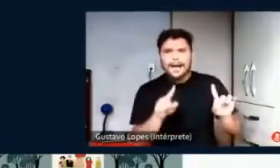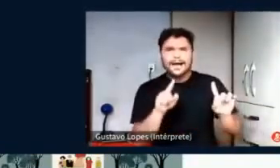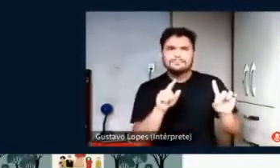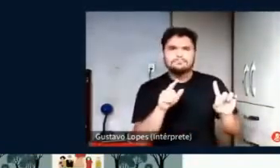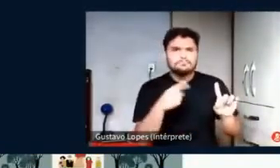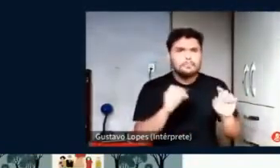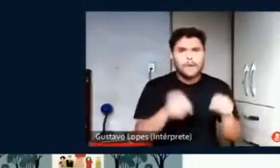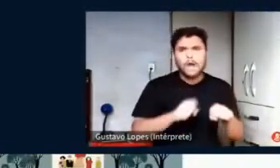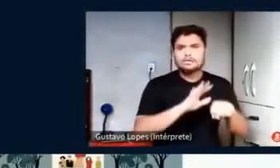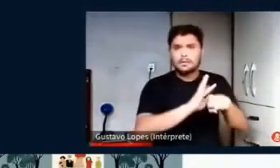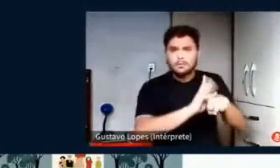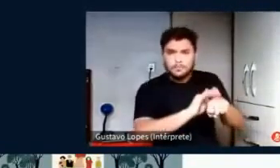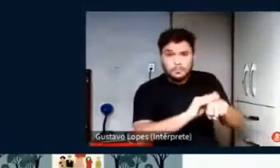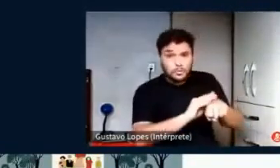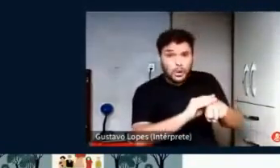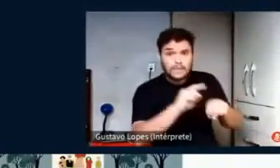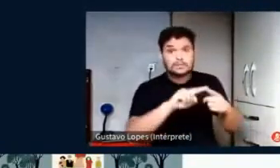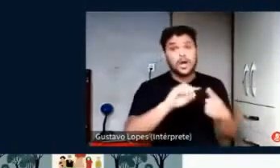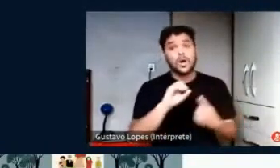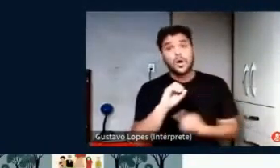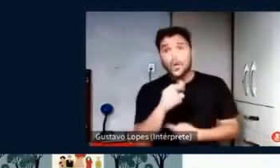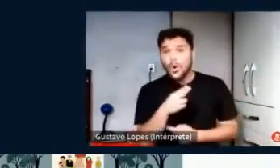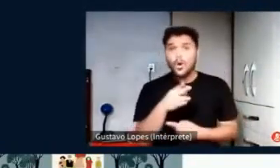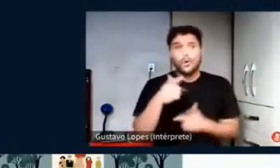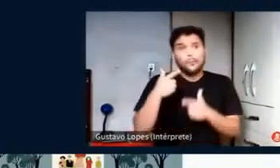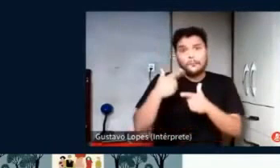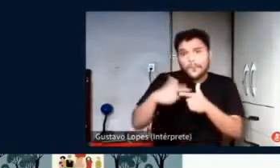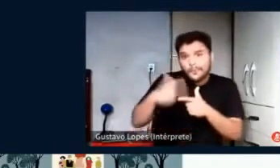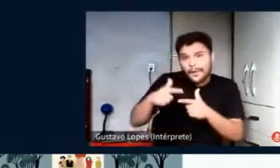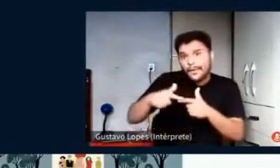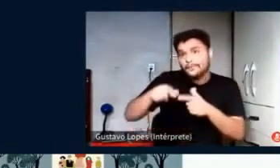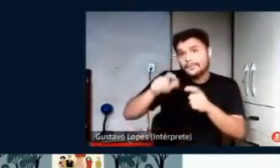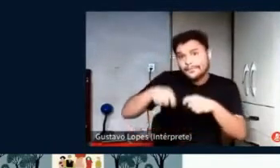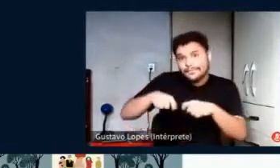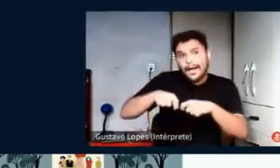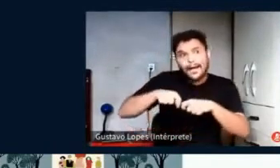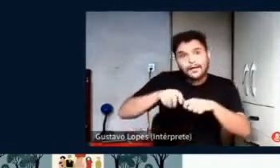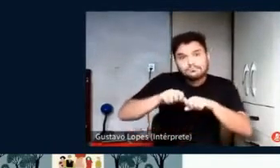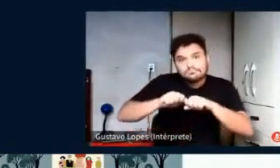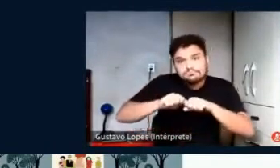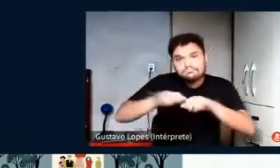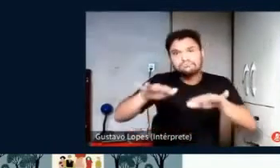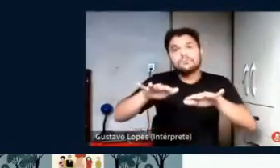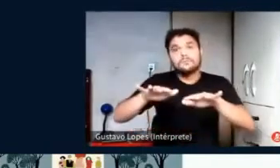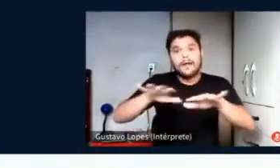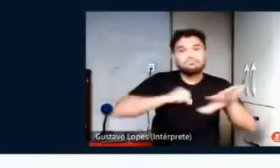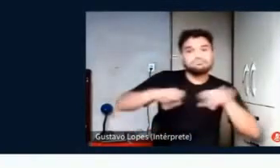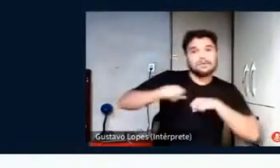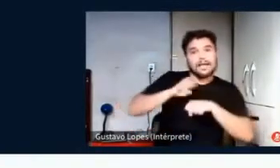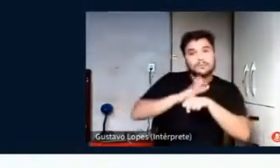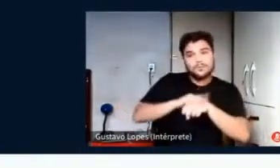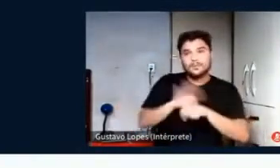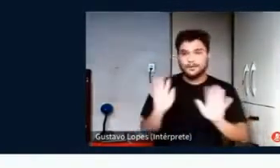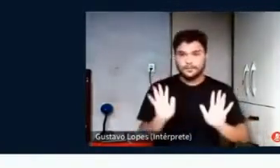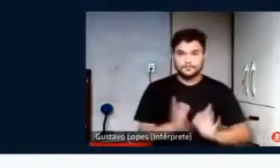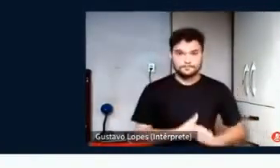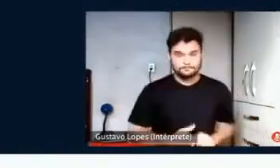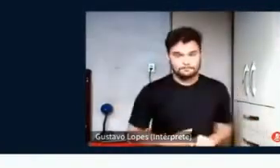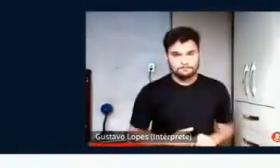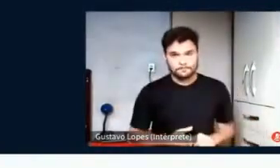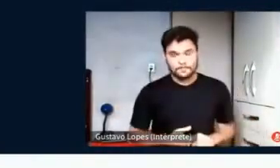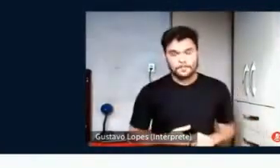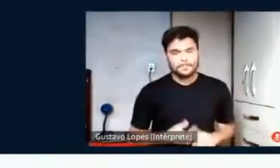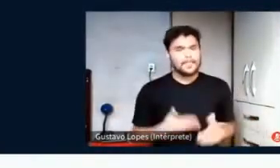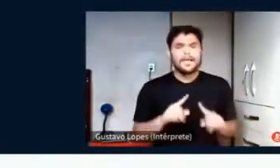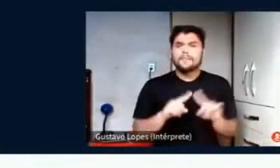uma ocorrência com potencial de causar doença, seja de origem natural, antrópica, como eu já mencionei. E aí, como é que